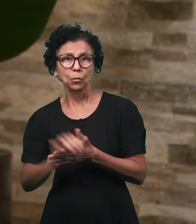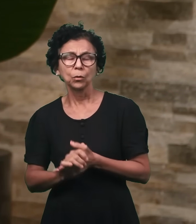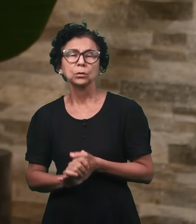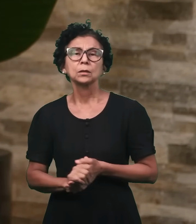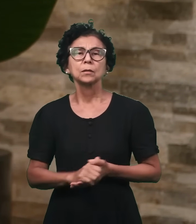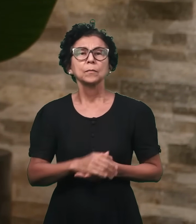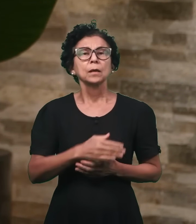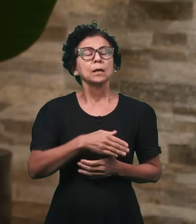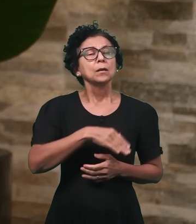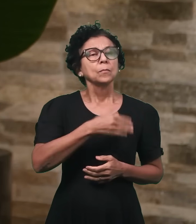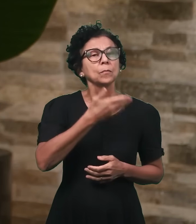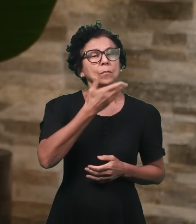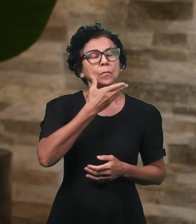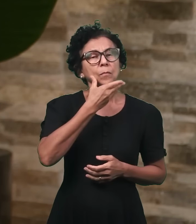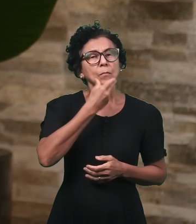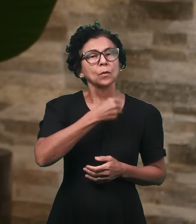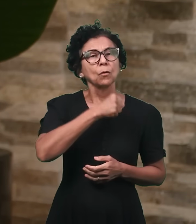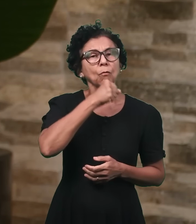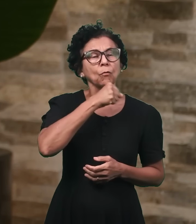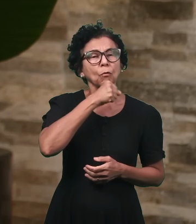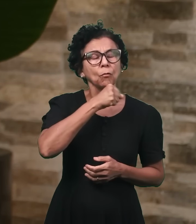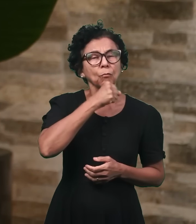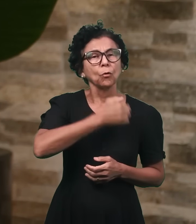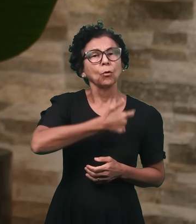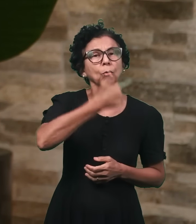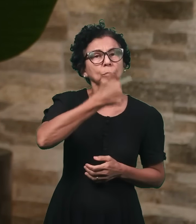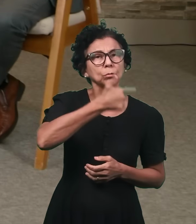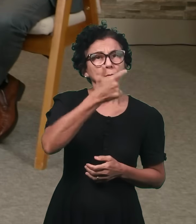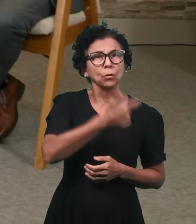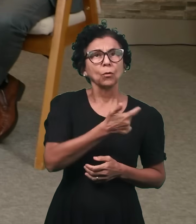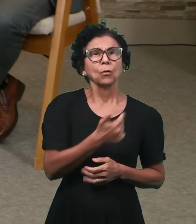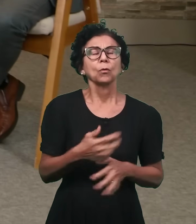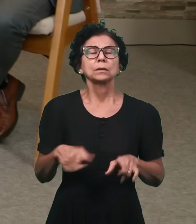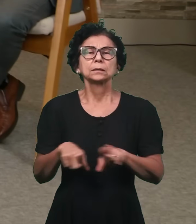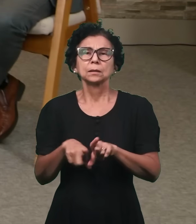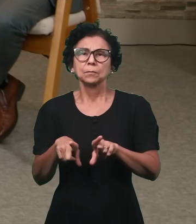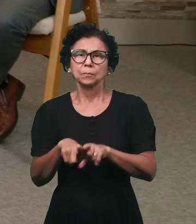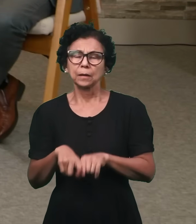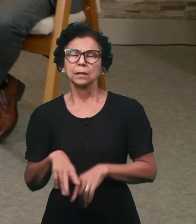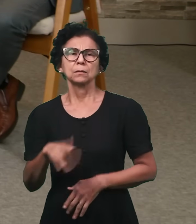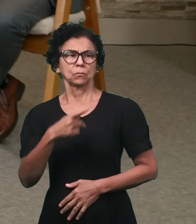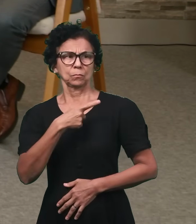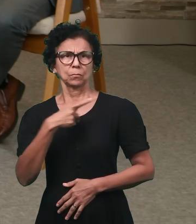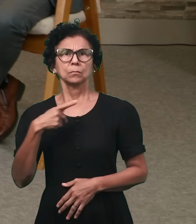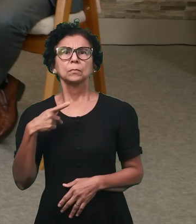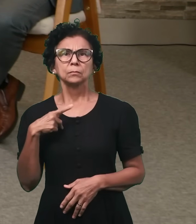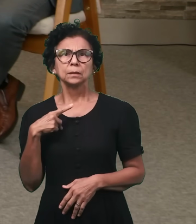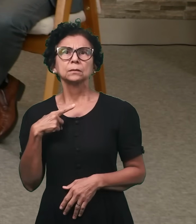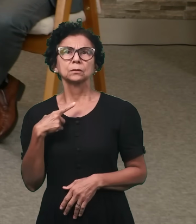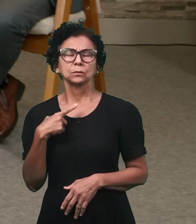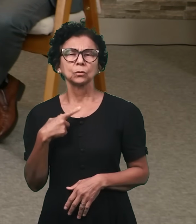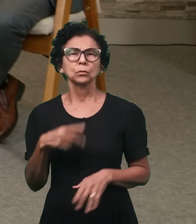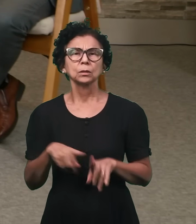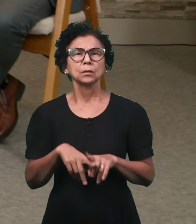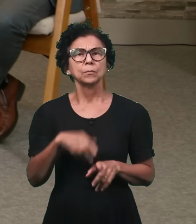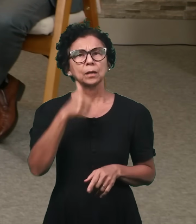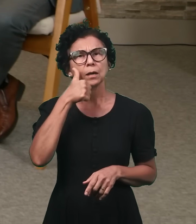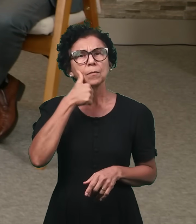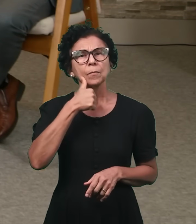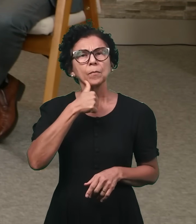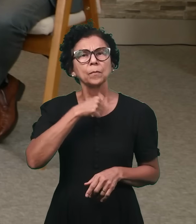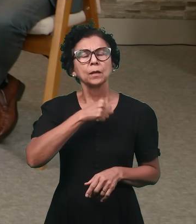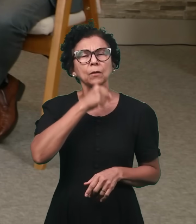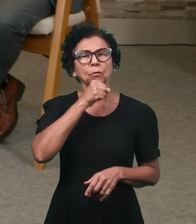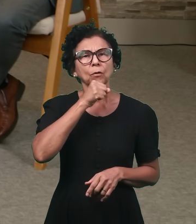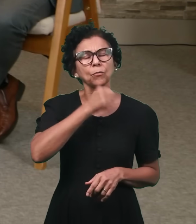Felisberto, pastor até o seu último fôlego de vida da nossa igreja. Ele e a minha bisavó, Damares, eles são